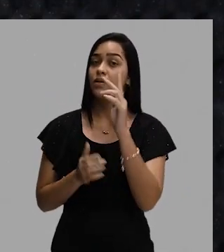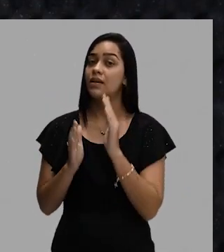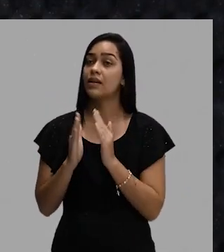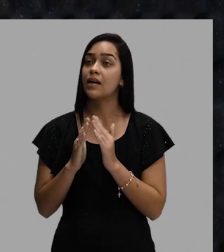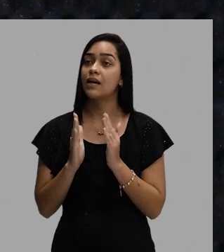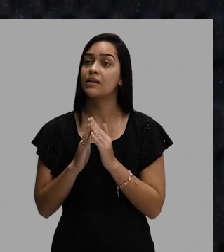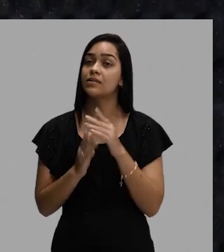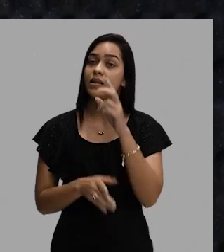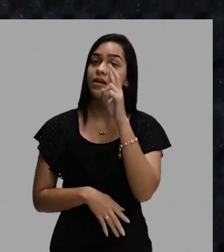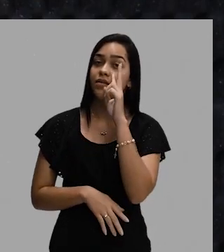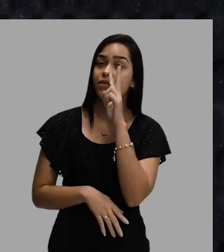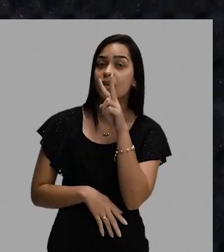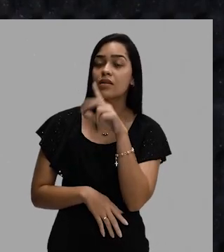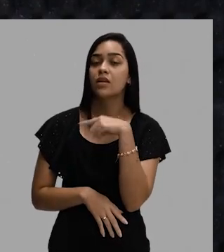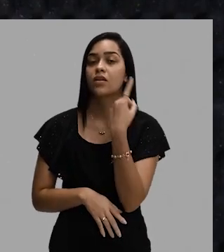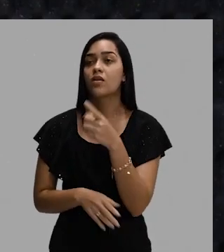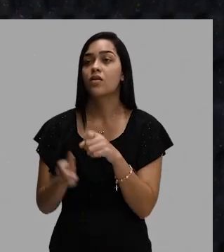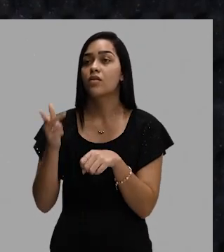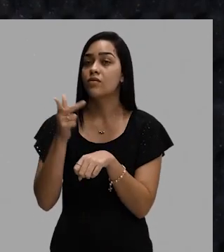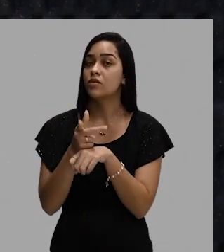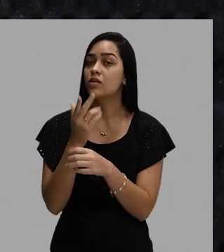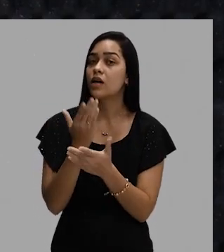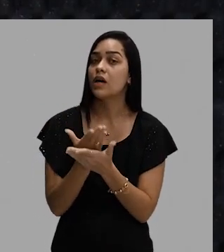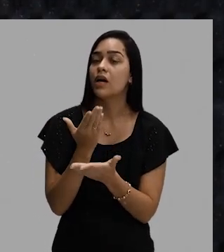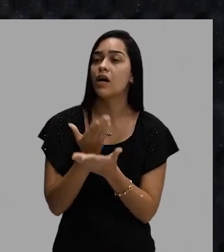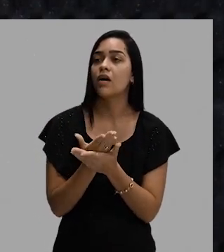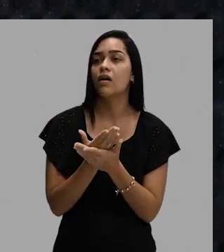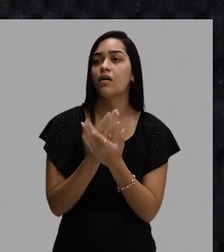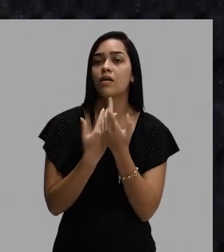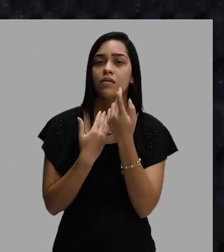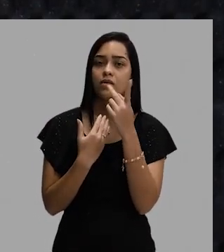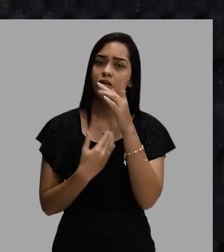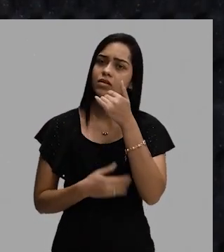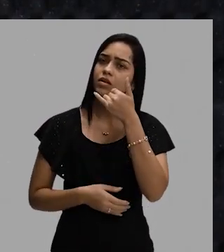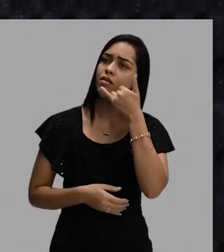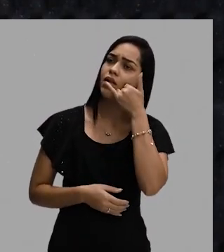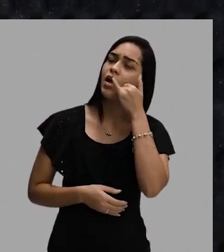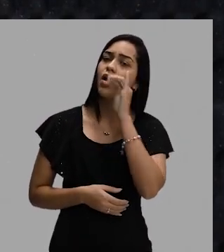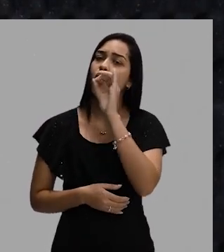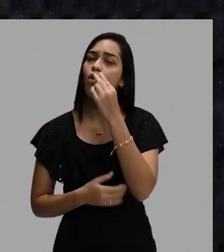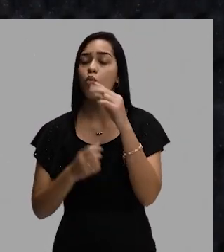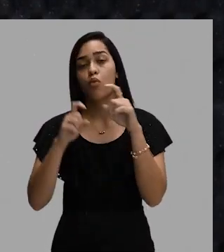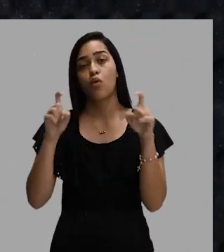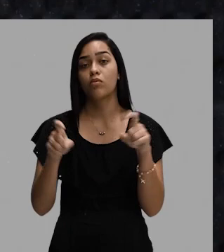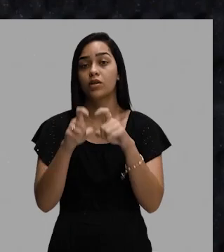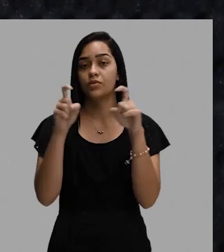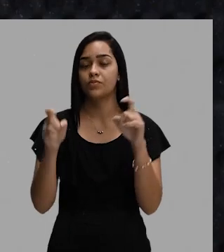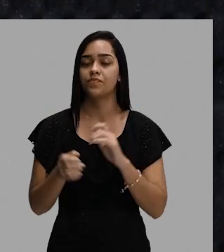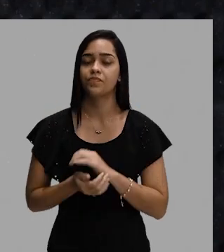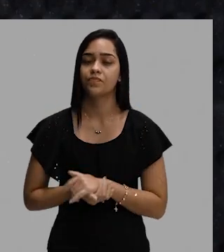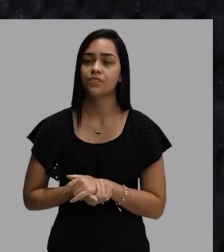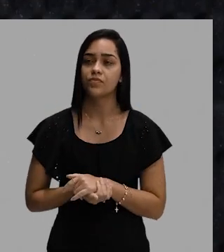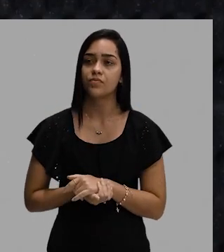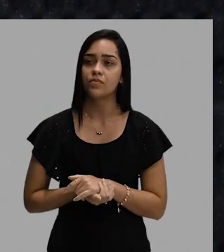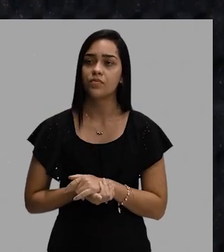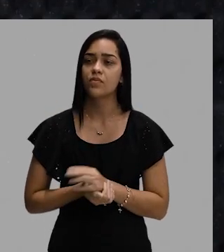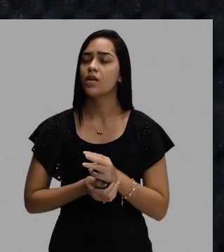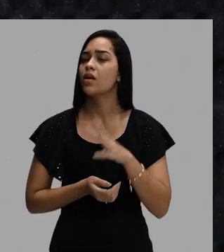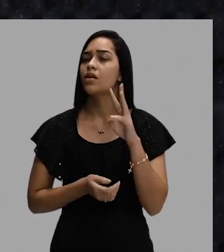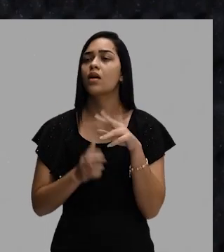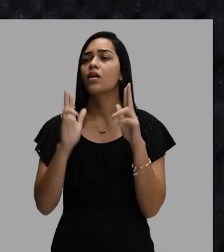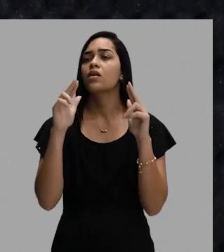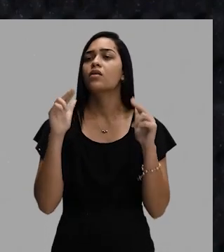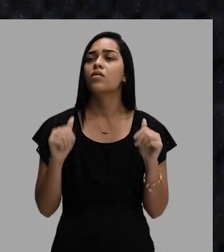casa assistindo a nossa aula, seja pelo seu smartphone, seja pelo computador. Quem